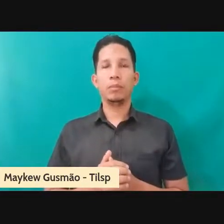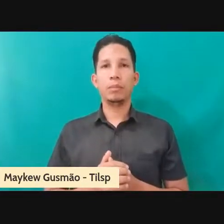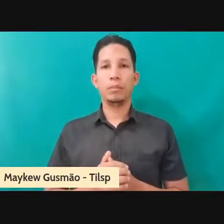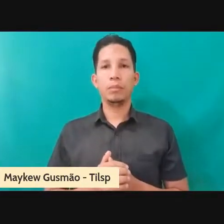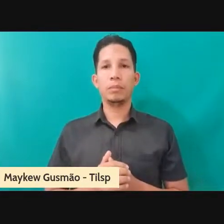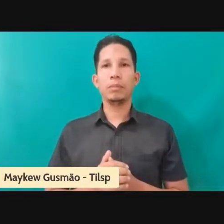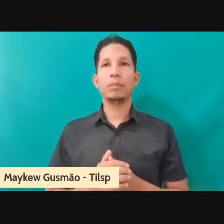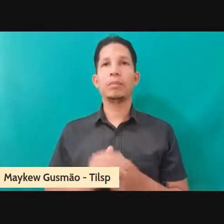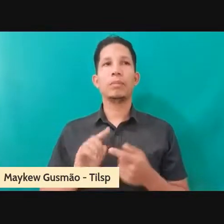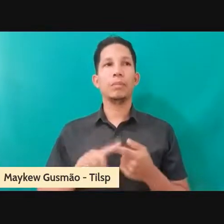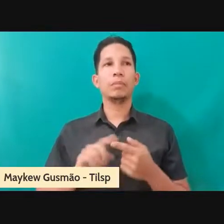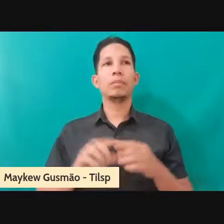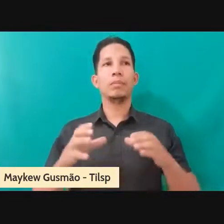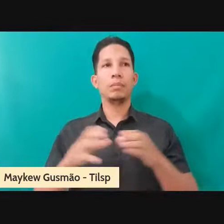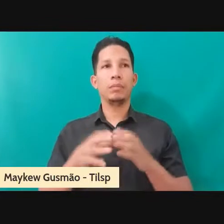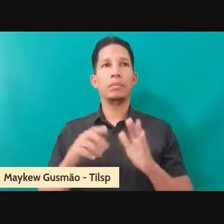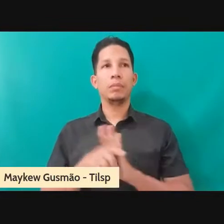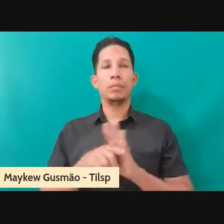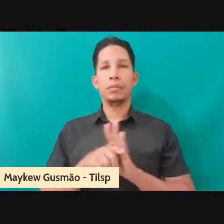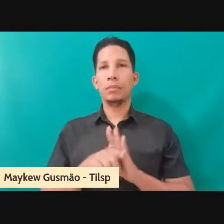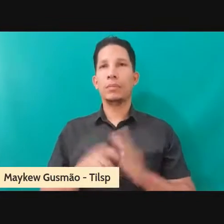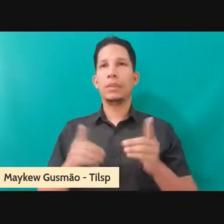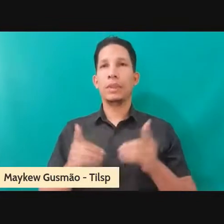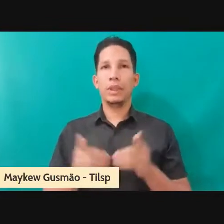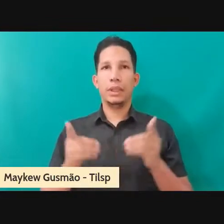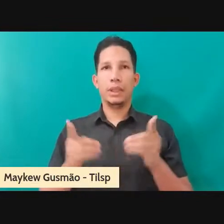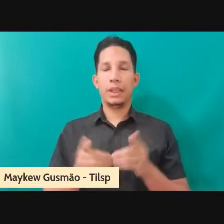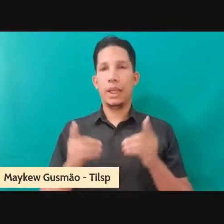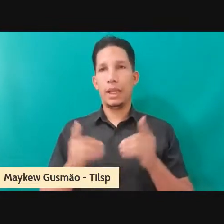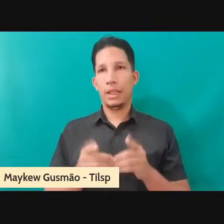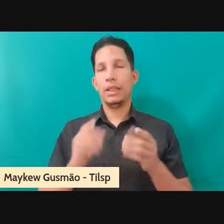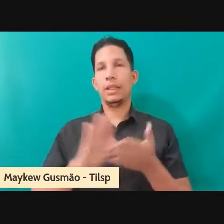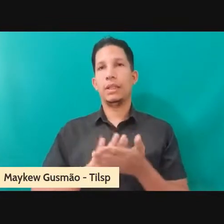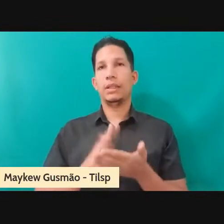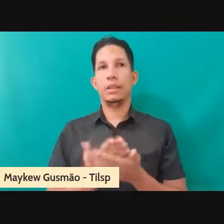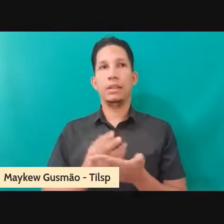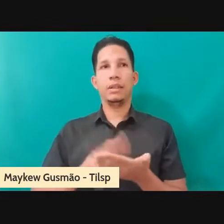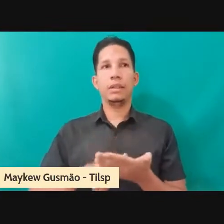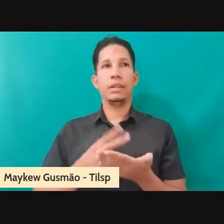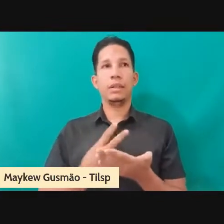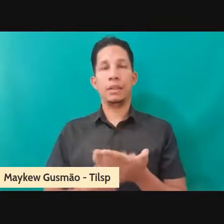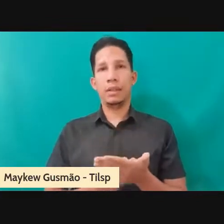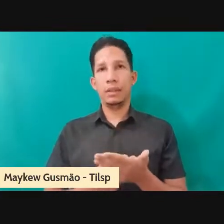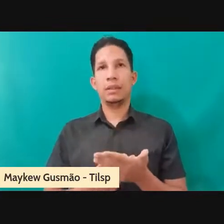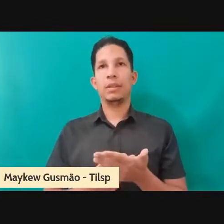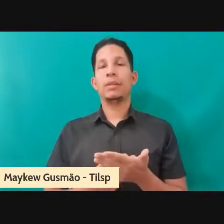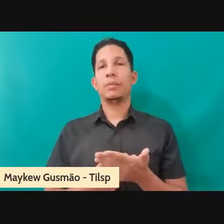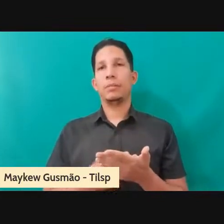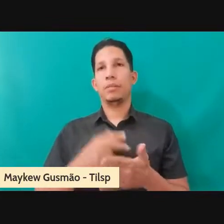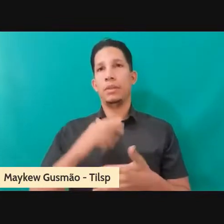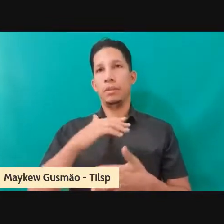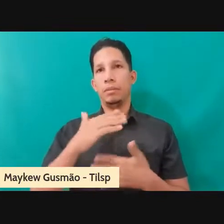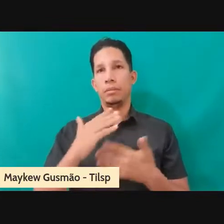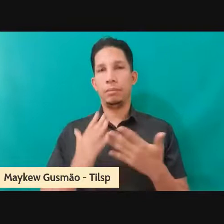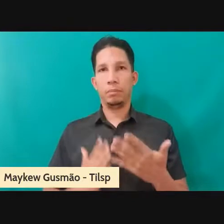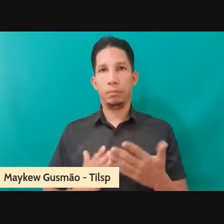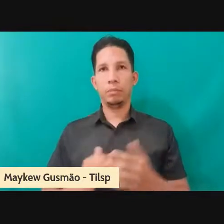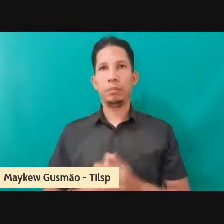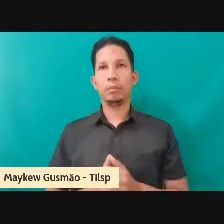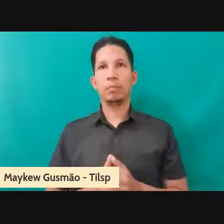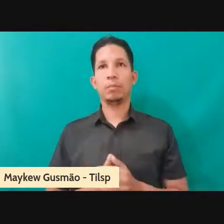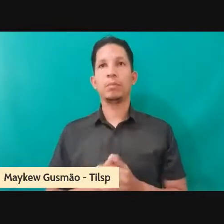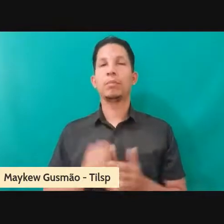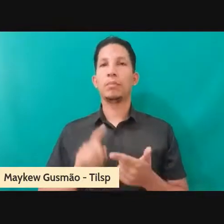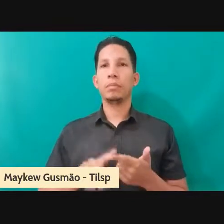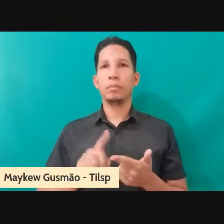membro do Grupo de Pesquisa Didática e Ensino de Tradutores e Intérpretes de Línguas de Sinais, e docente